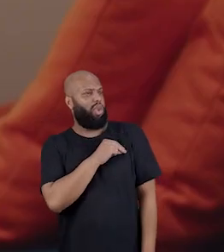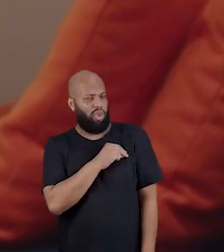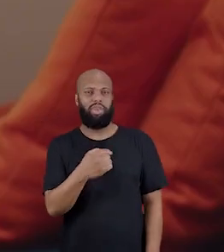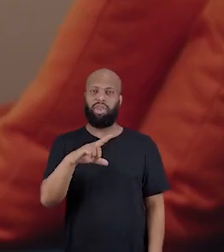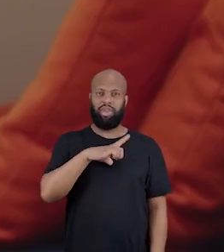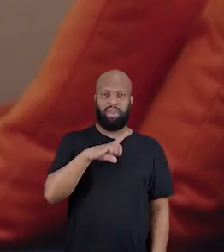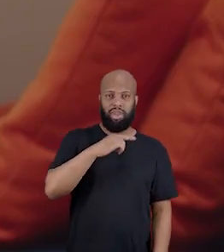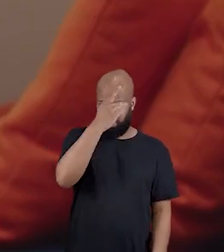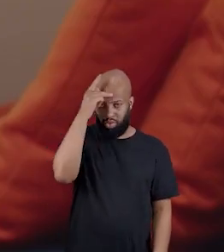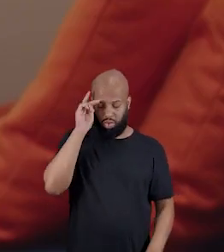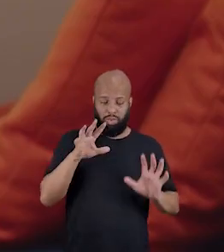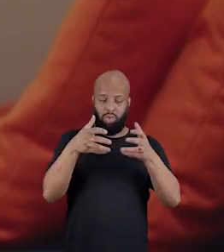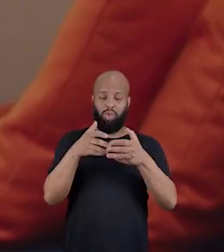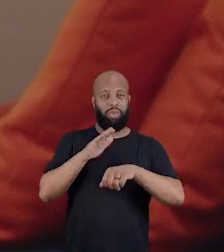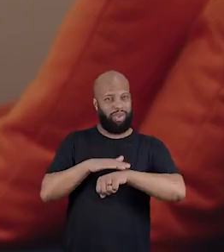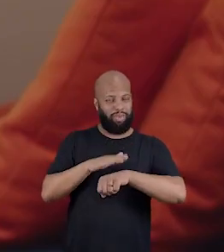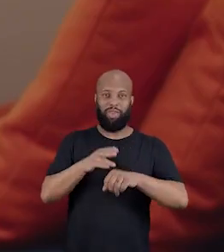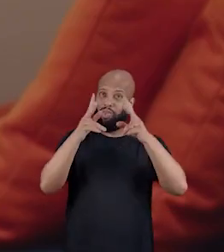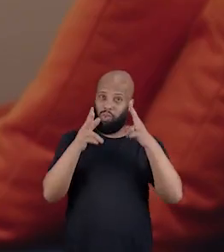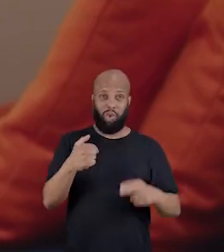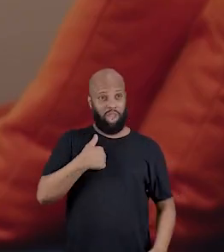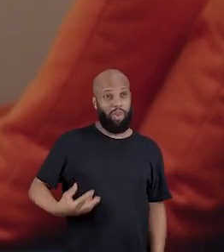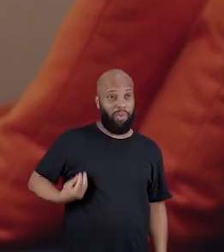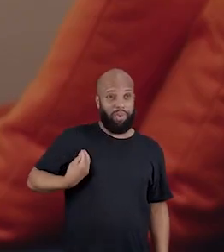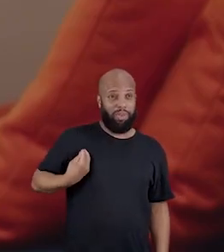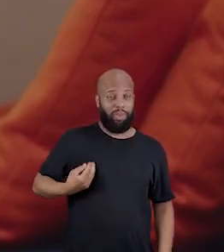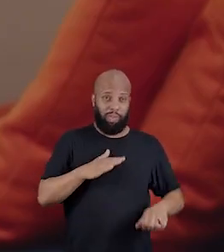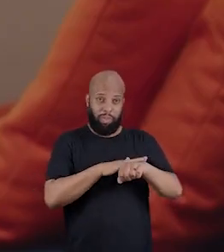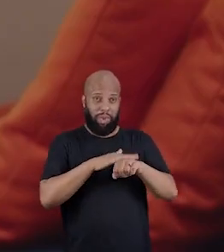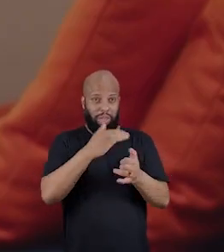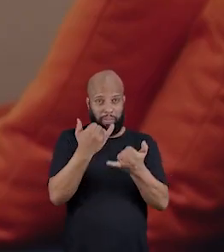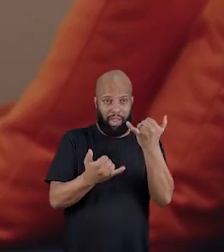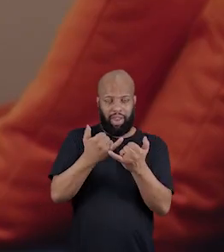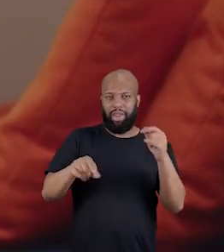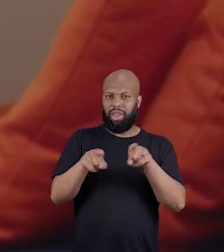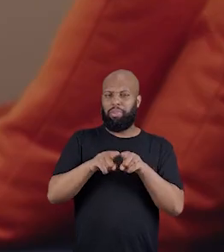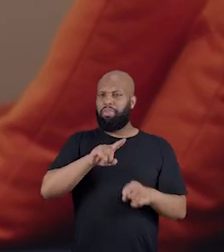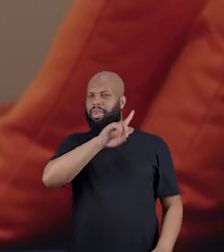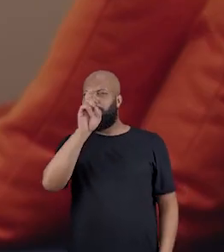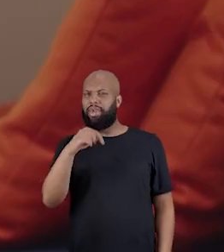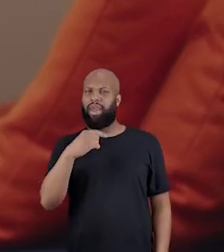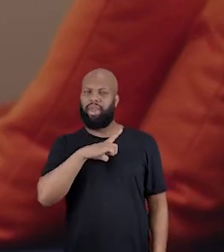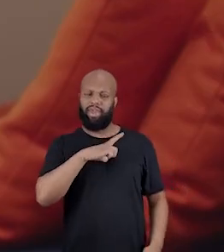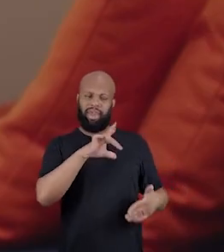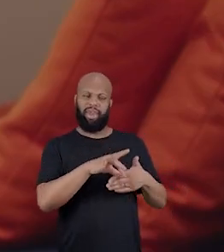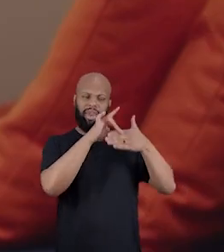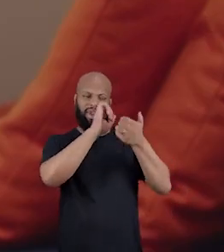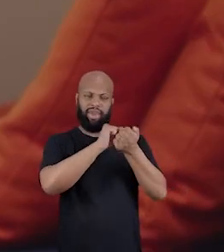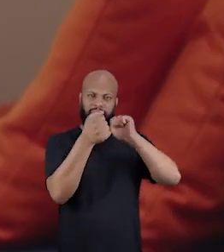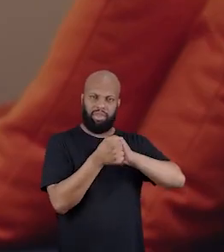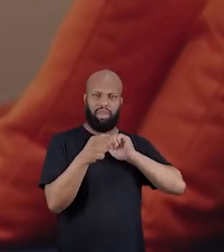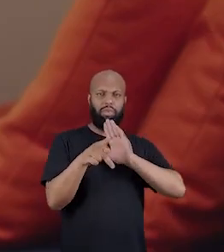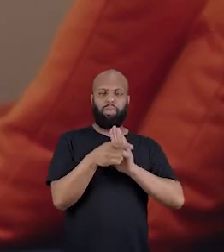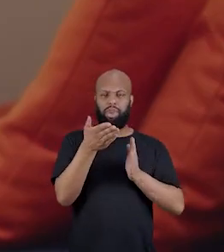eu olhei, eu falei assim, nossa, eu tenho gente no meu time que está nesse momento. Eu estou em um momento similar, e será que eu estou fazendo uma